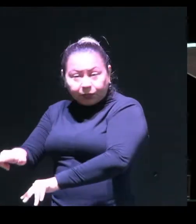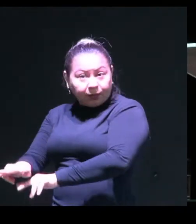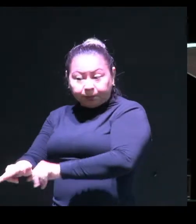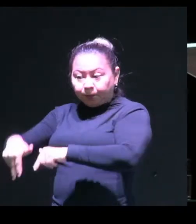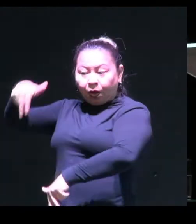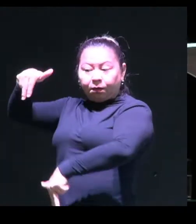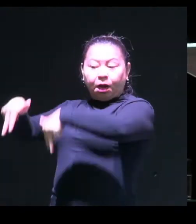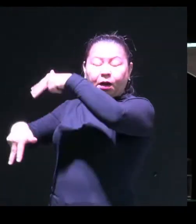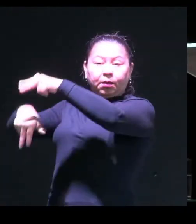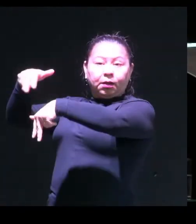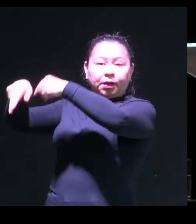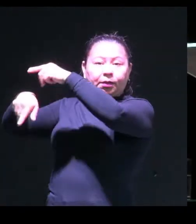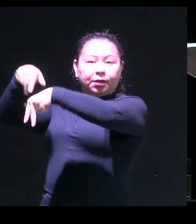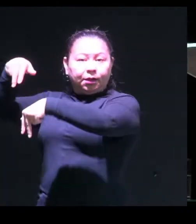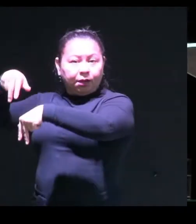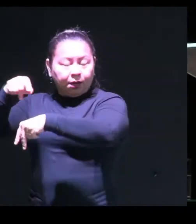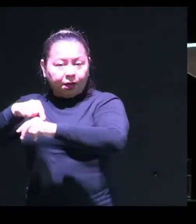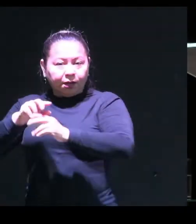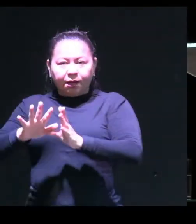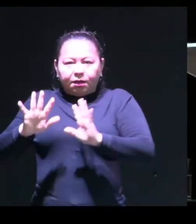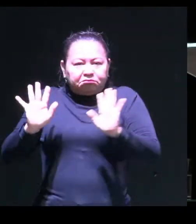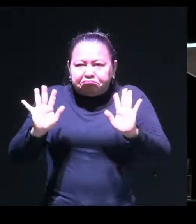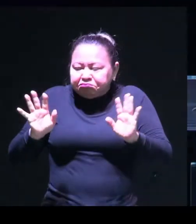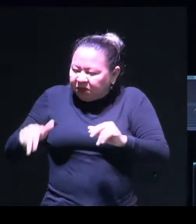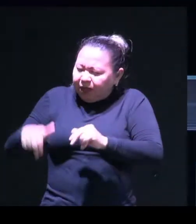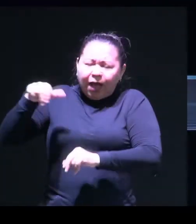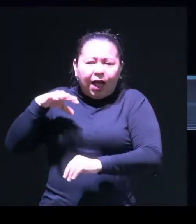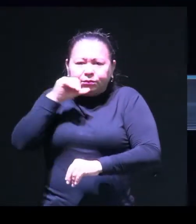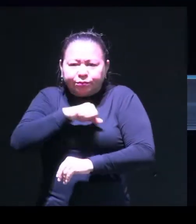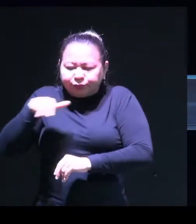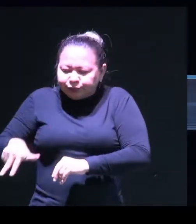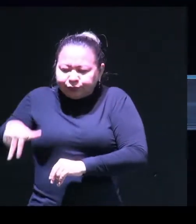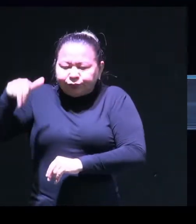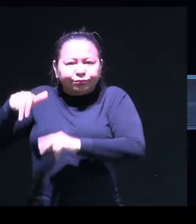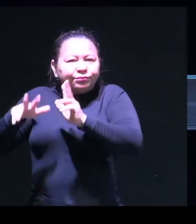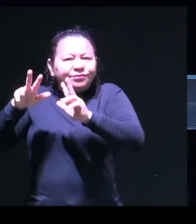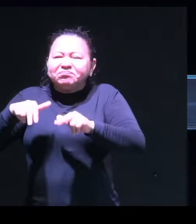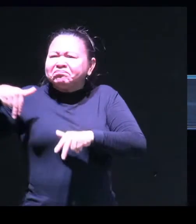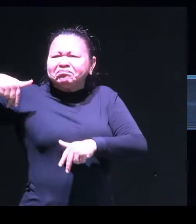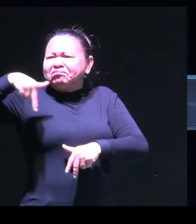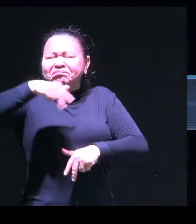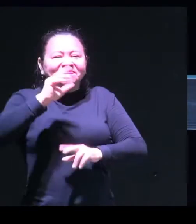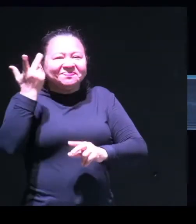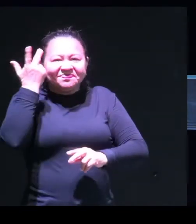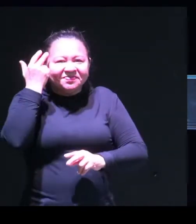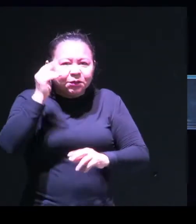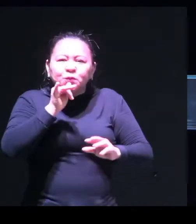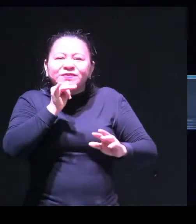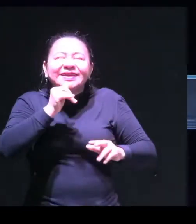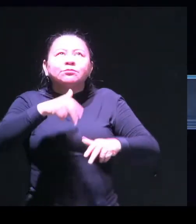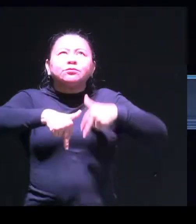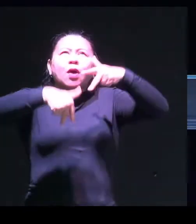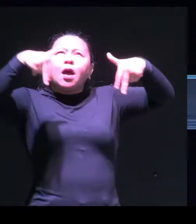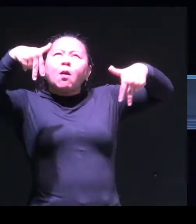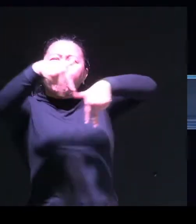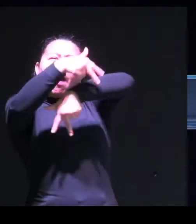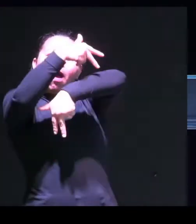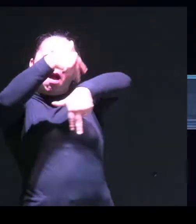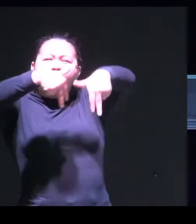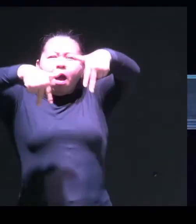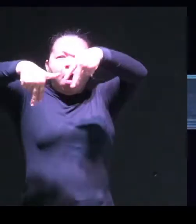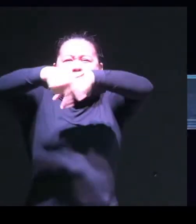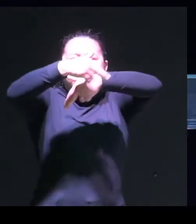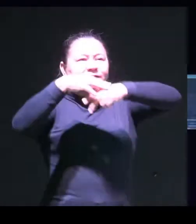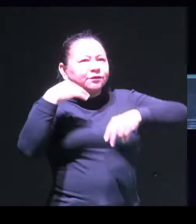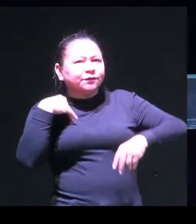com o corpo glorificado, sem bico de papagaio, sem perna quebrada, andando normal. E eu fico pensando,